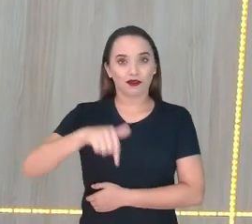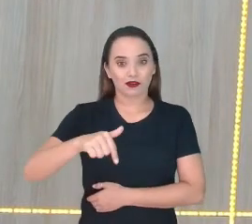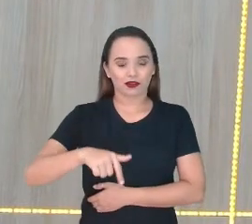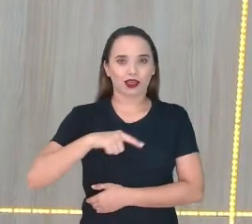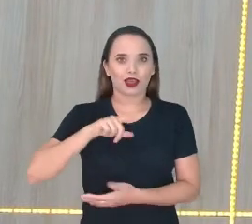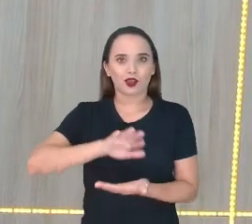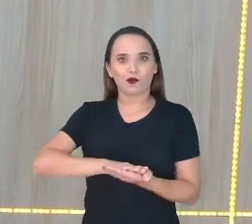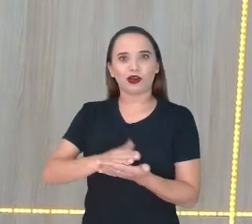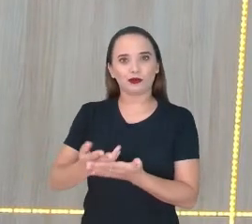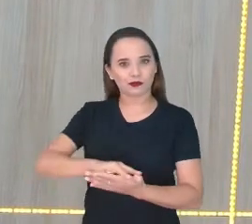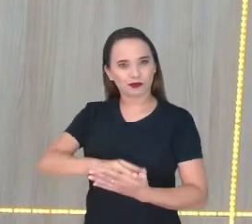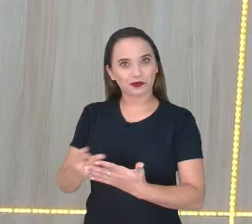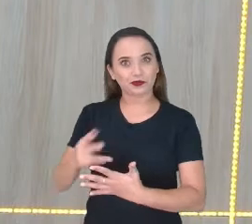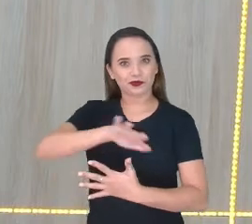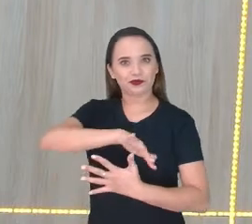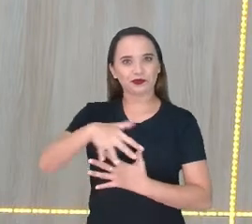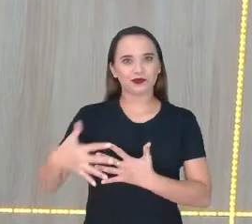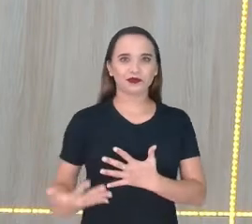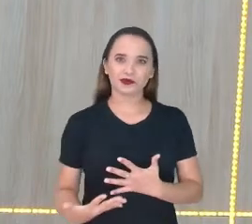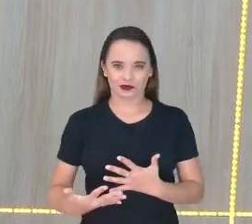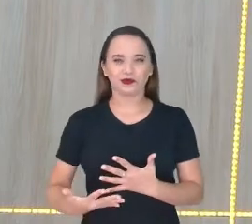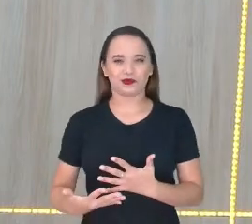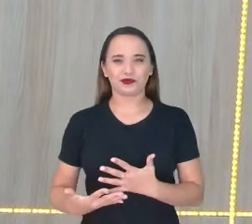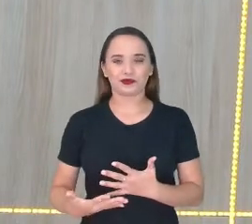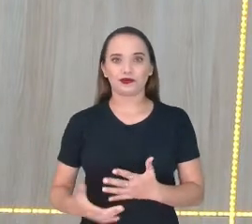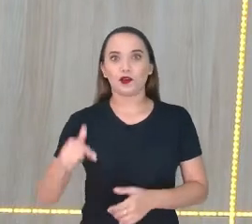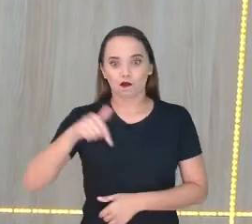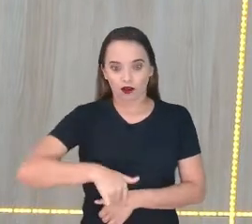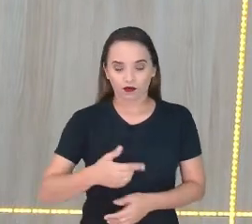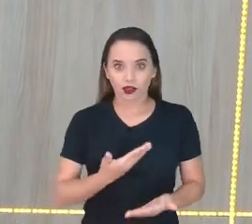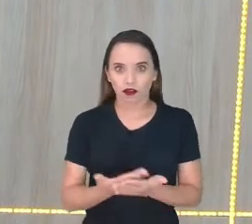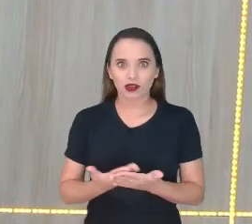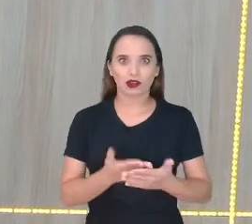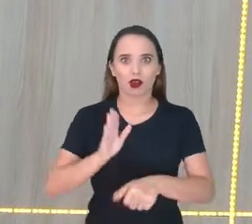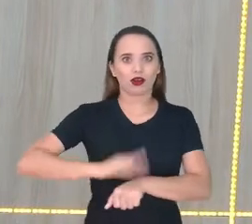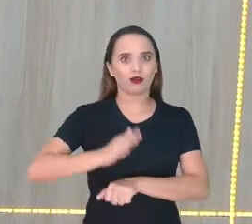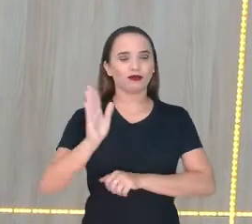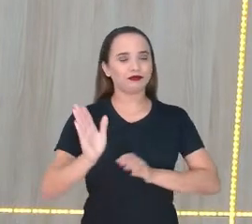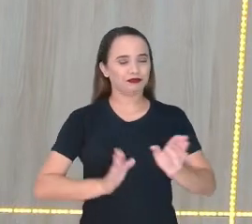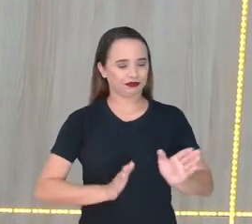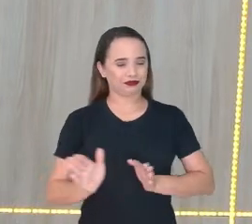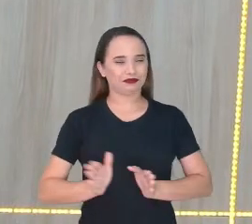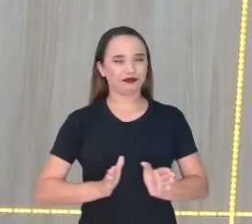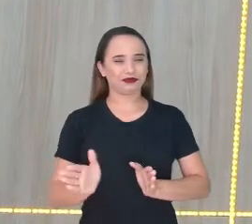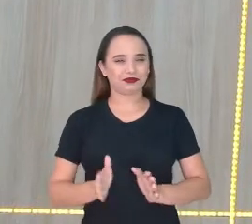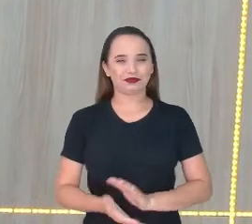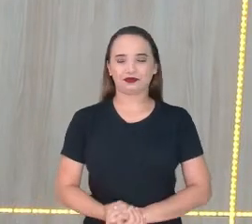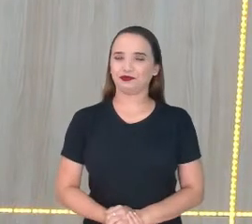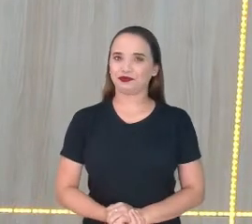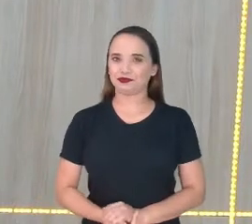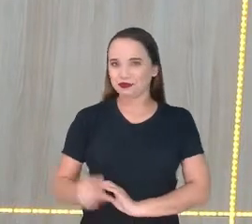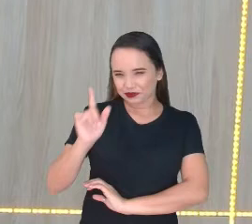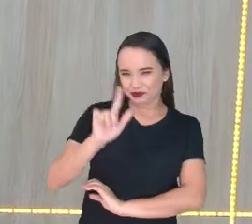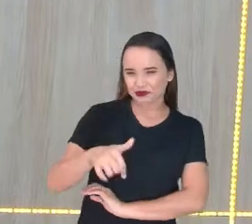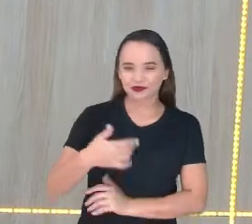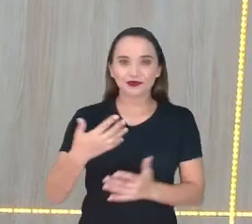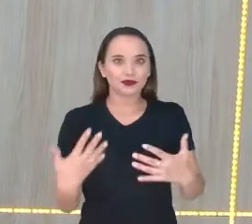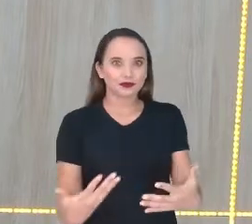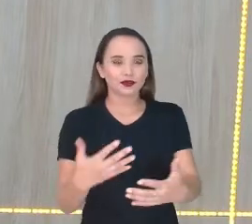a nossa tradução para Libras, o que torna nossas aulas muito mais acessíveis, né? E